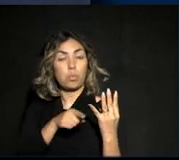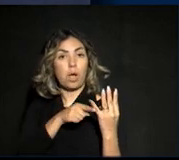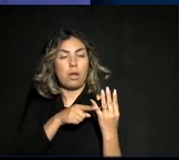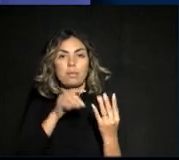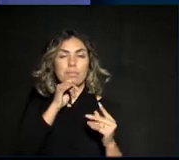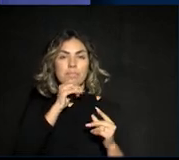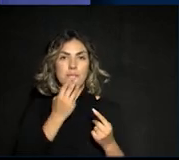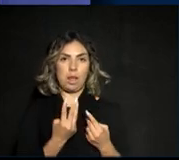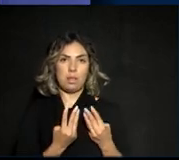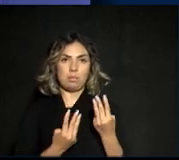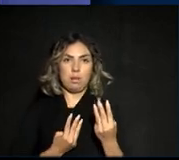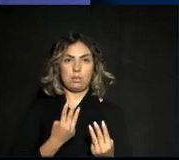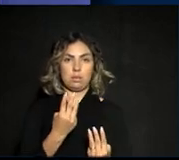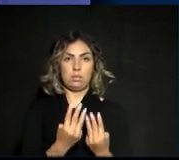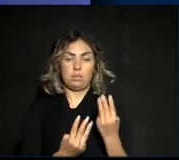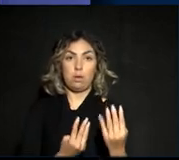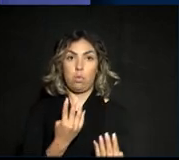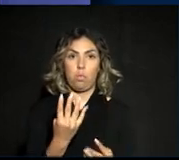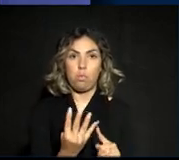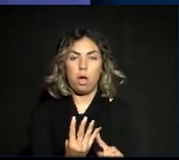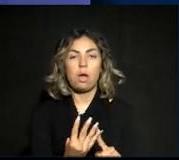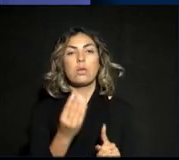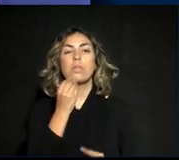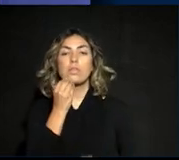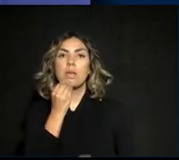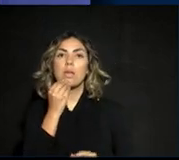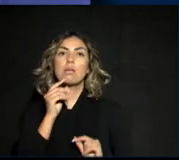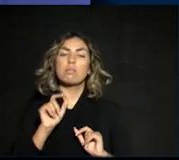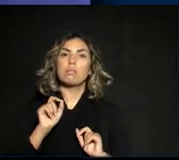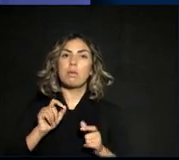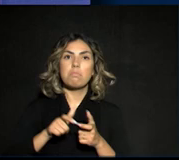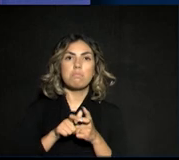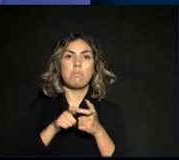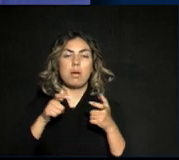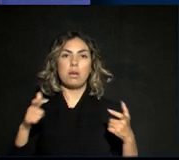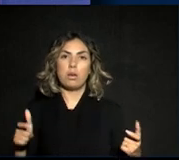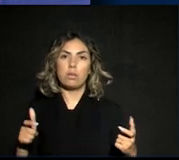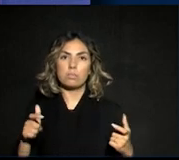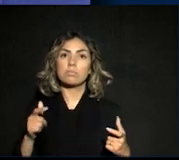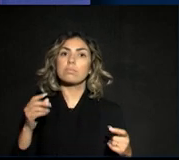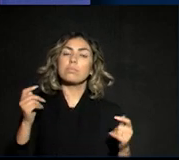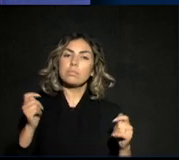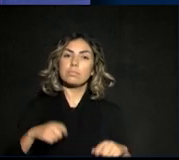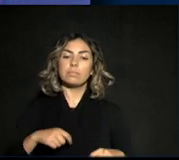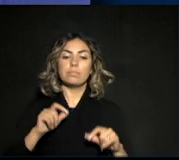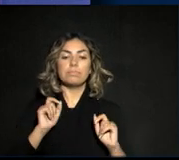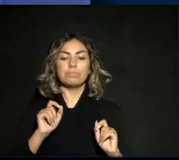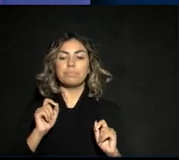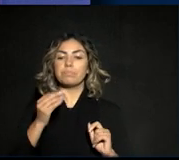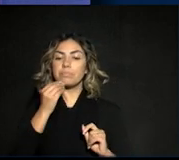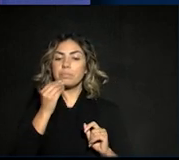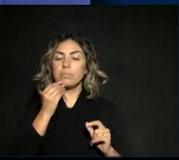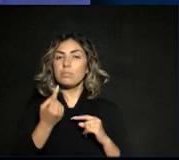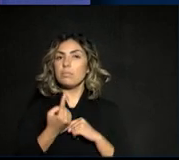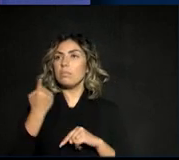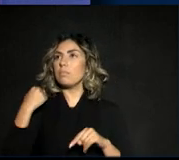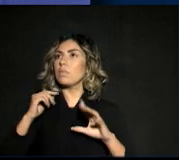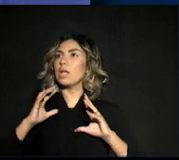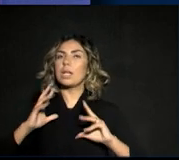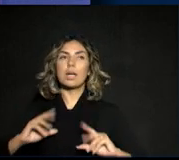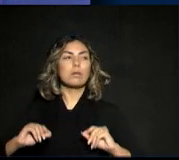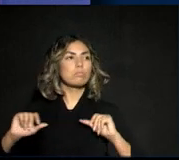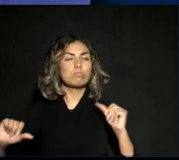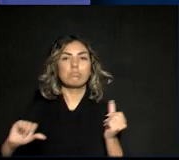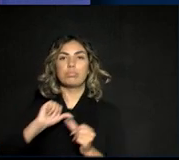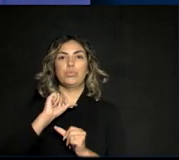aí tivesse que fazer uma mudança de horizonte muito mais longa para poder limpar a série, não é? Ou limpar o